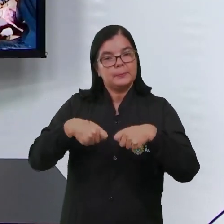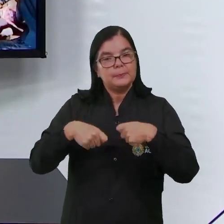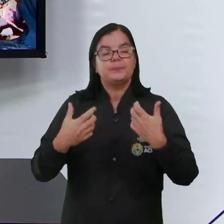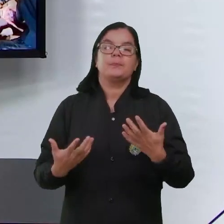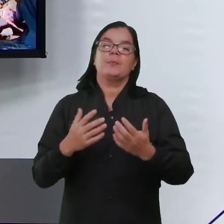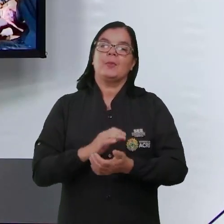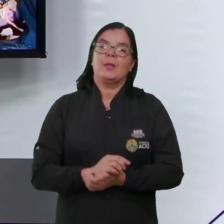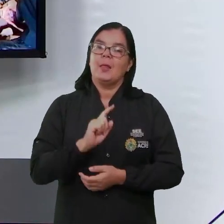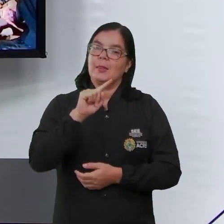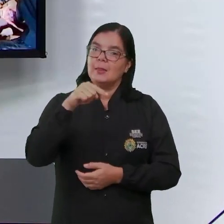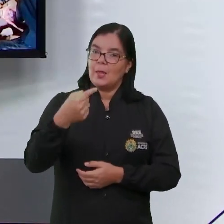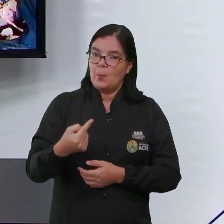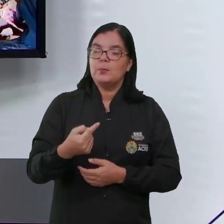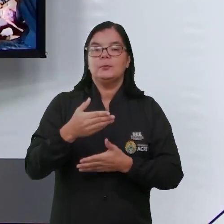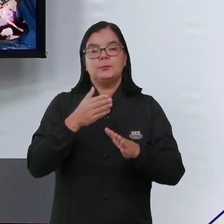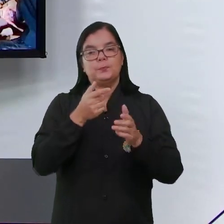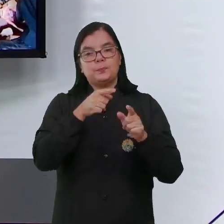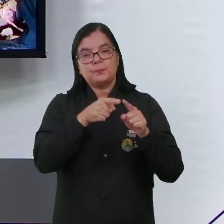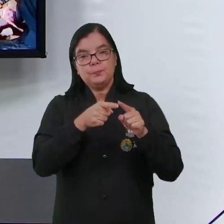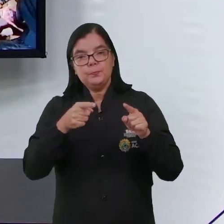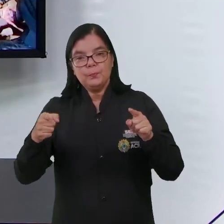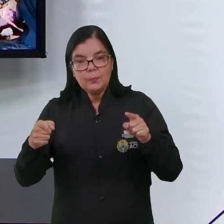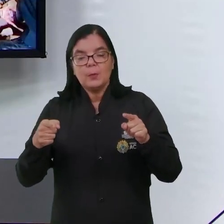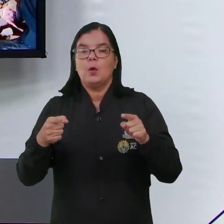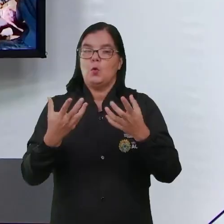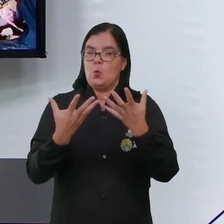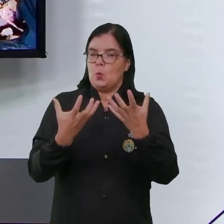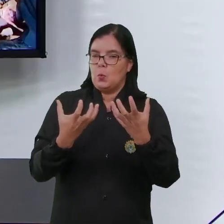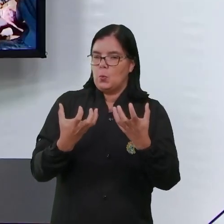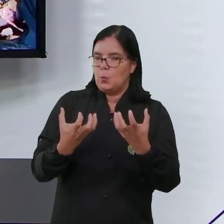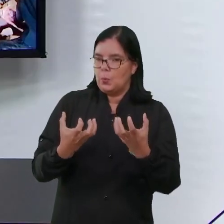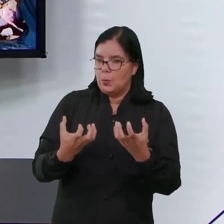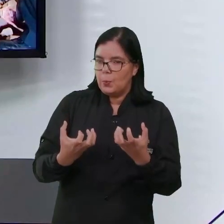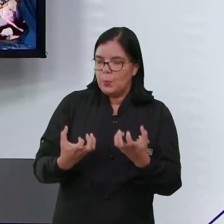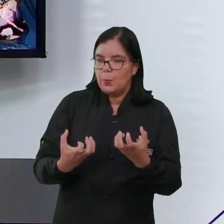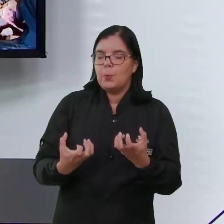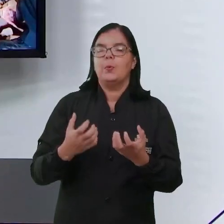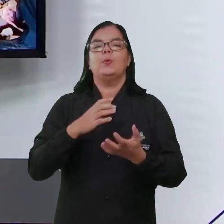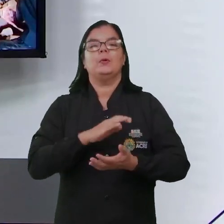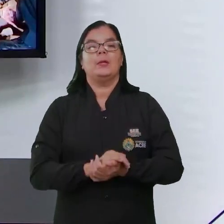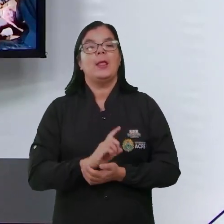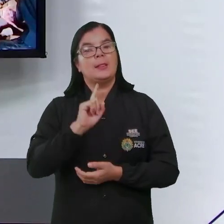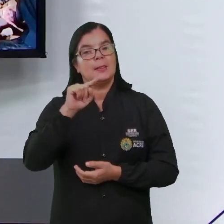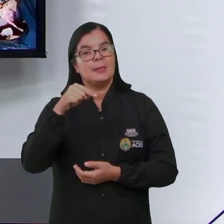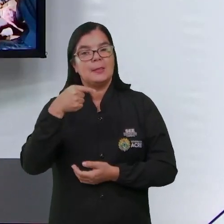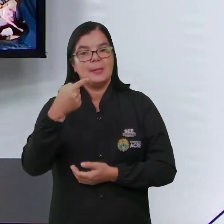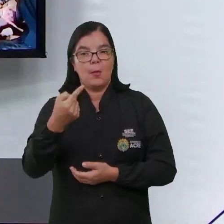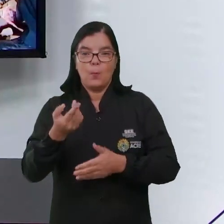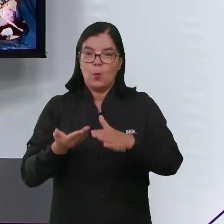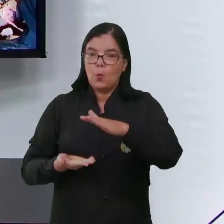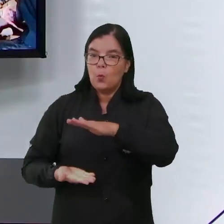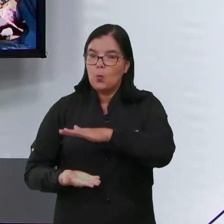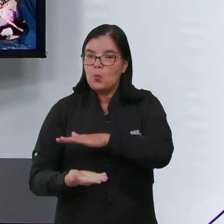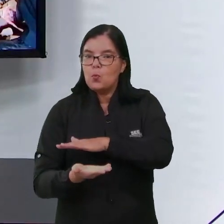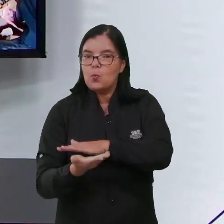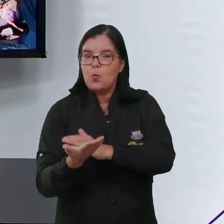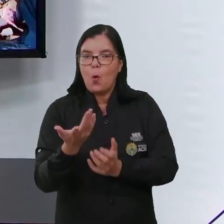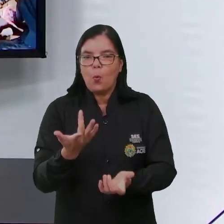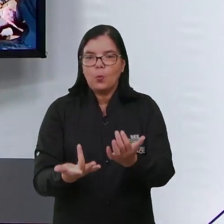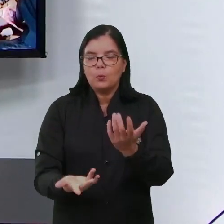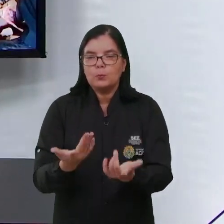necessidade, e aí ele vai passar por um período de secagem, vai descansar ali durante um período, e aí depois ele vai para queima ali